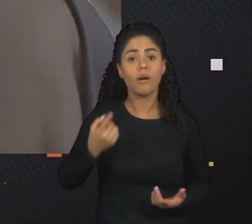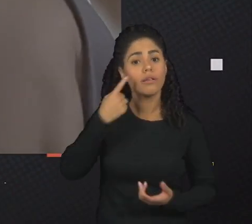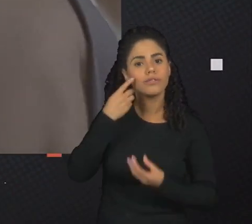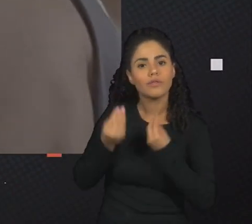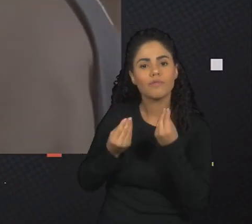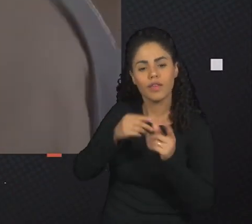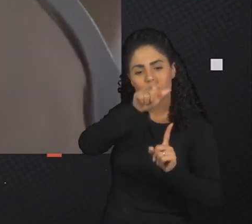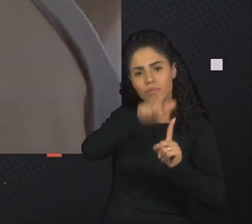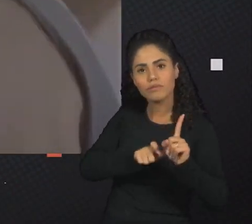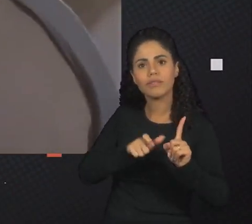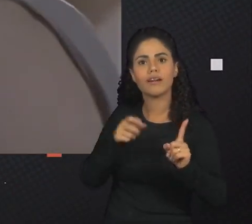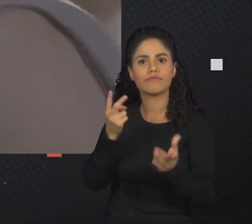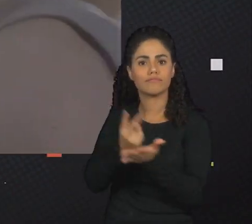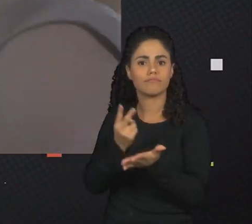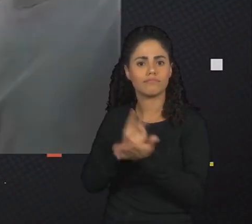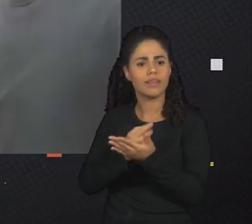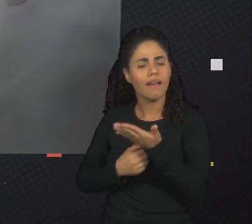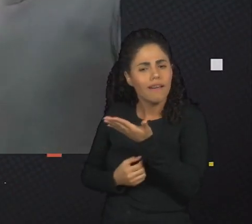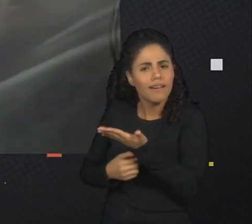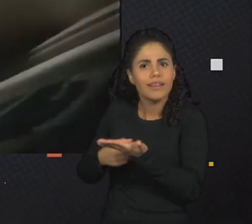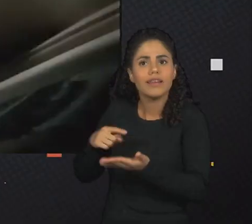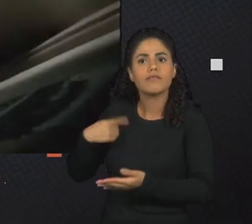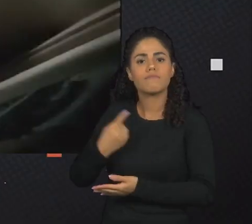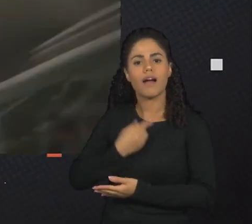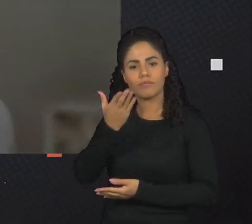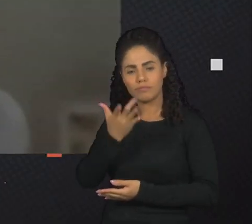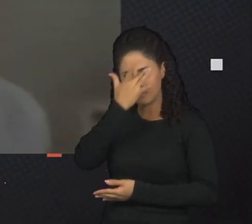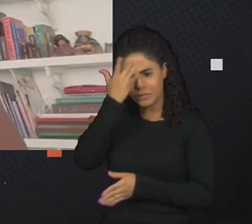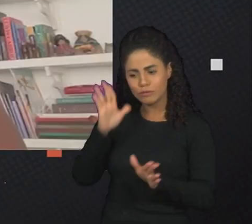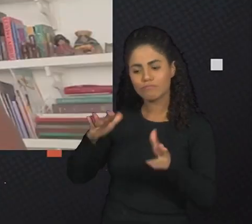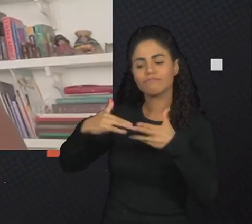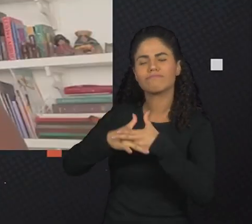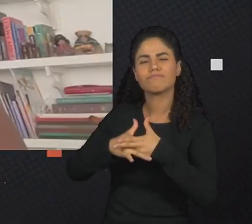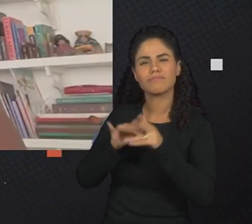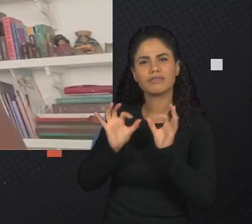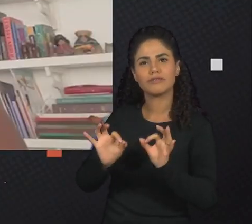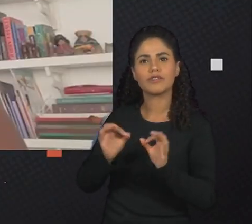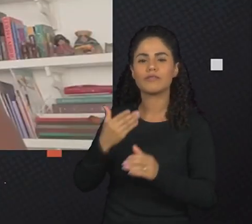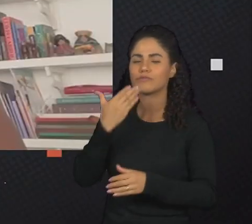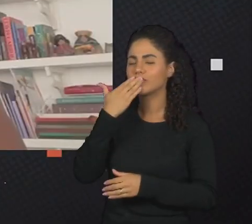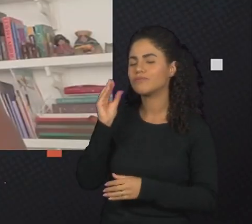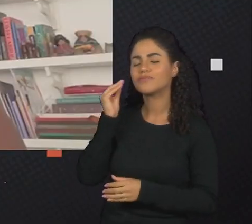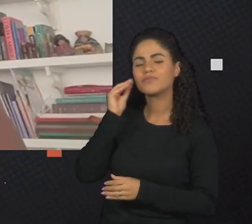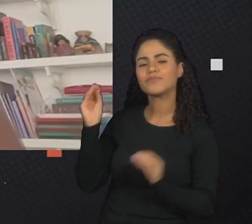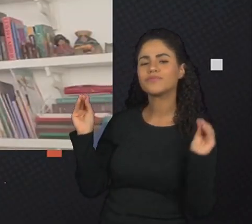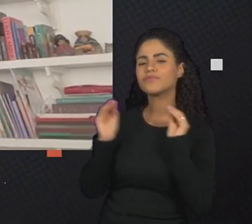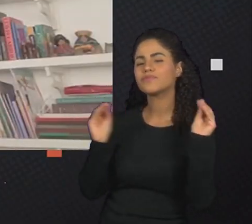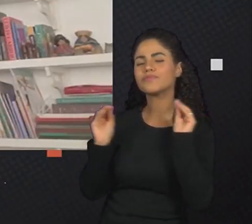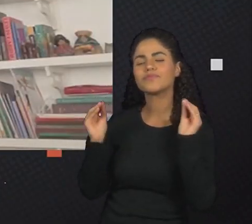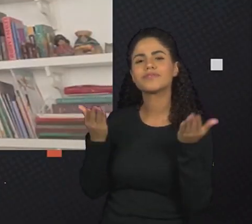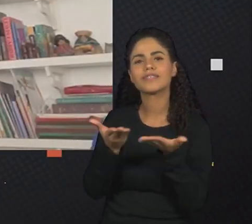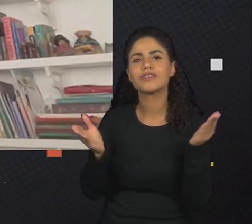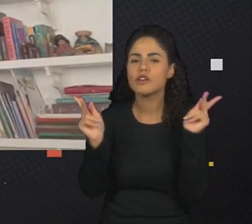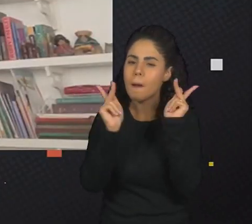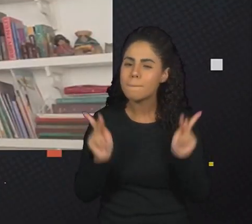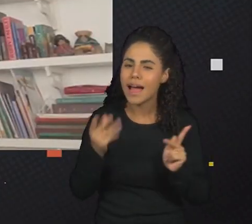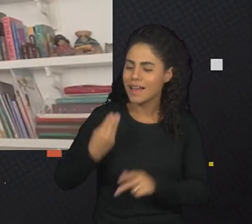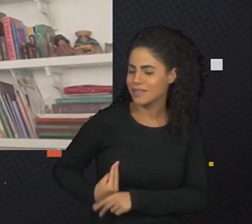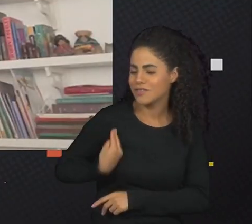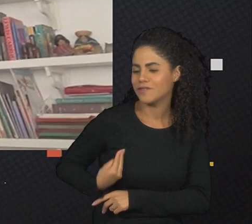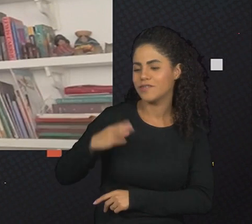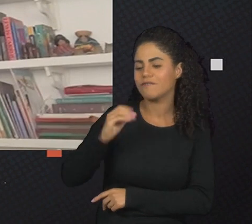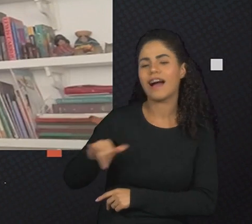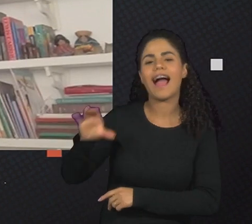um personagem. E, além de tudo, o grande cidadão que ele é isso. Paz, viva Caio